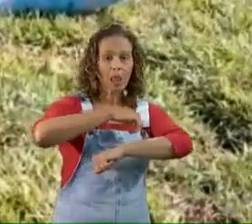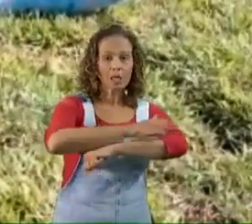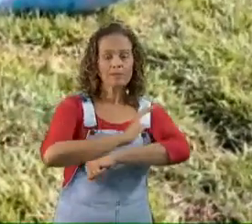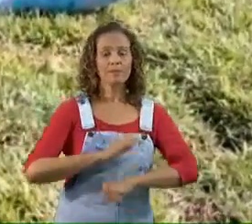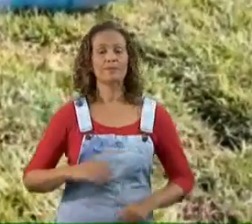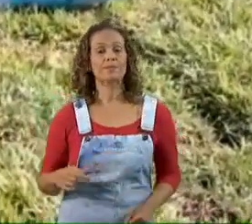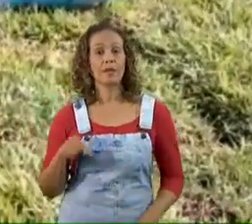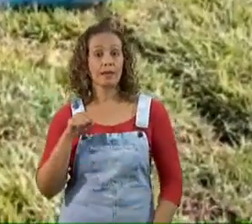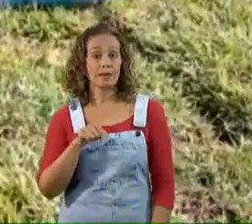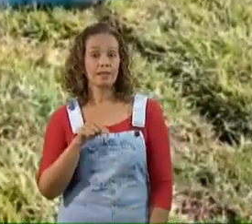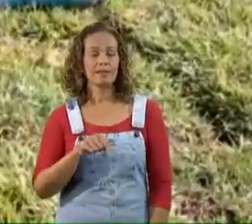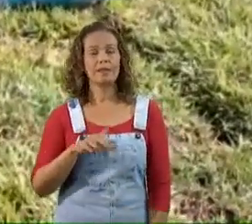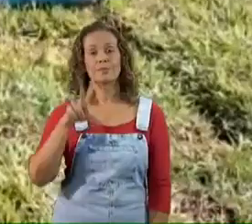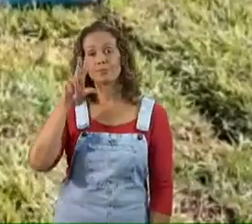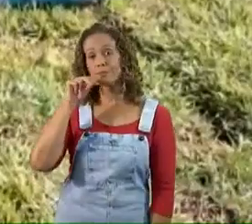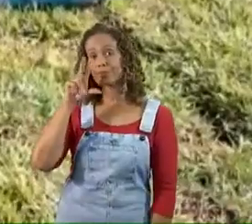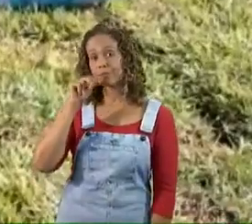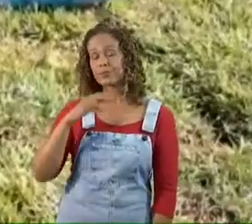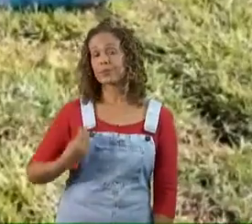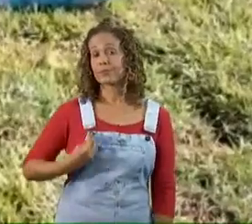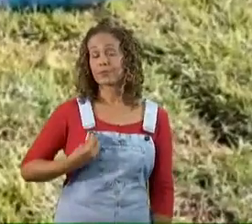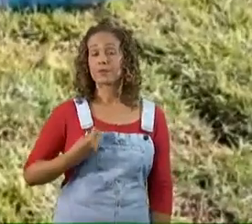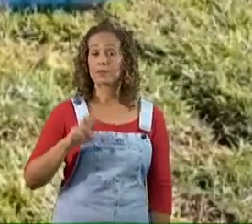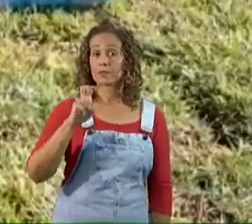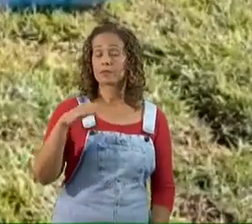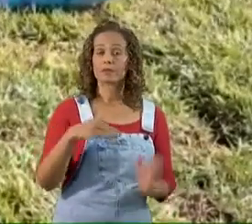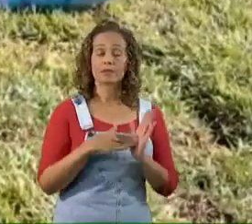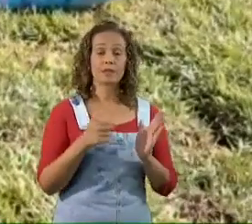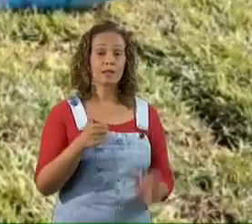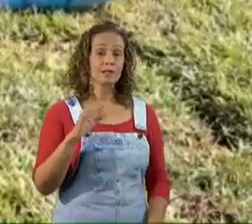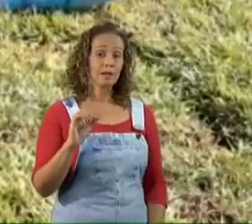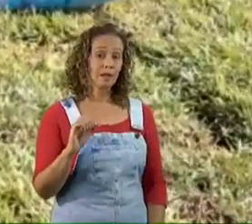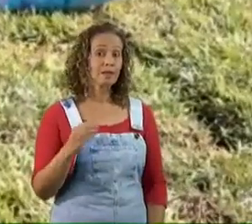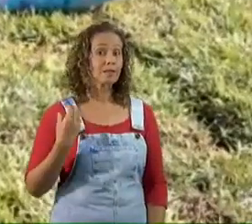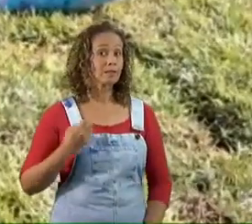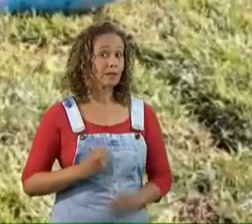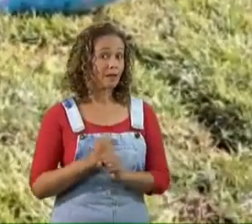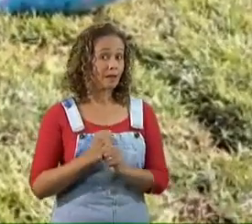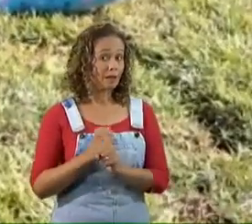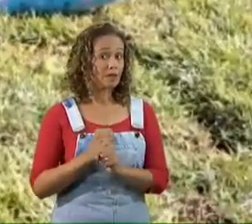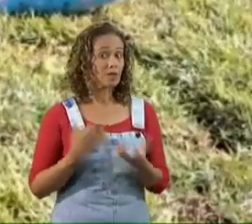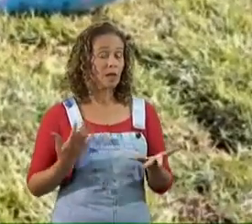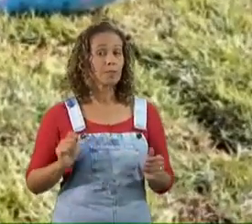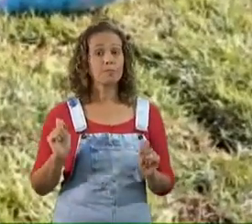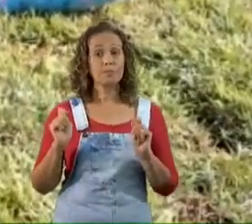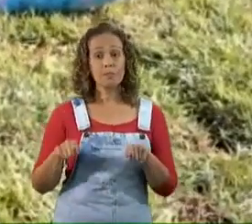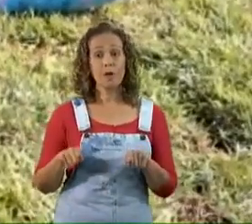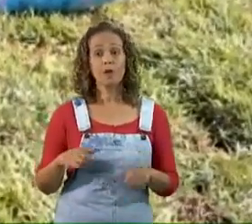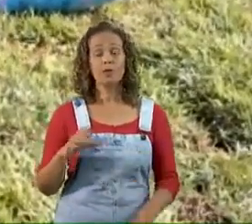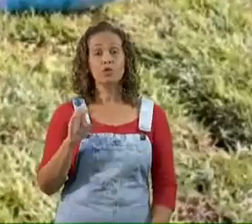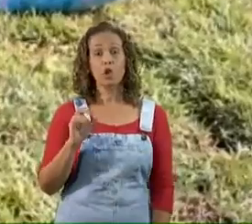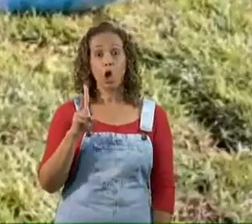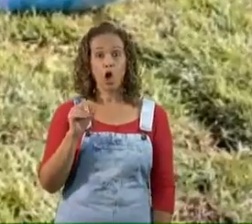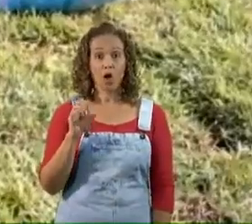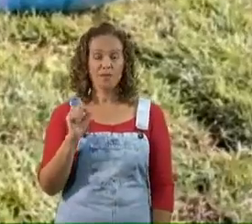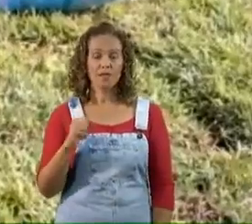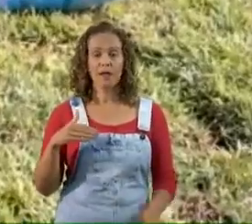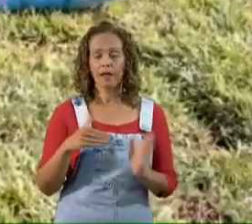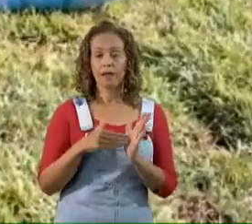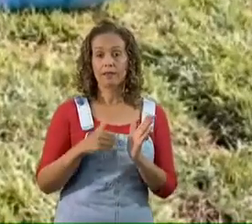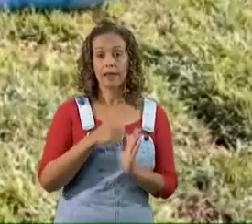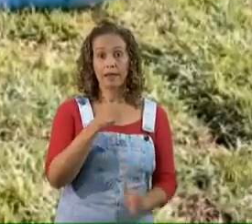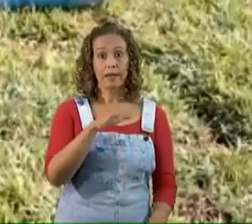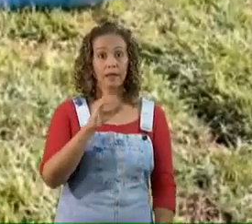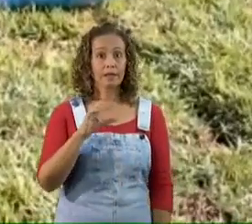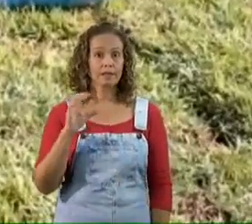O pato pode viver de 5 a 10 anos. E por ano, o pato pode botar até 100 ovos. Os ovos do pato são maiores